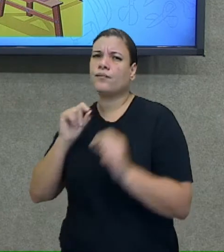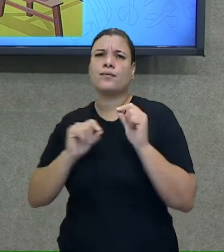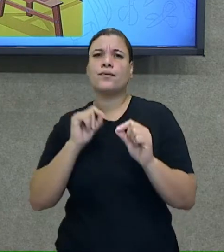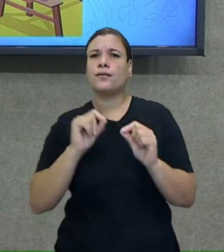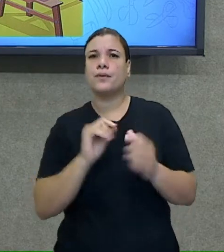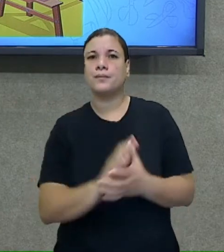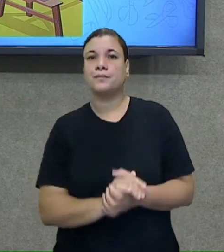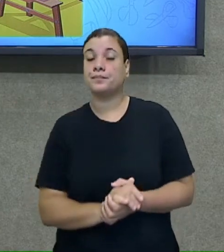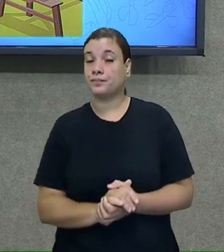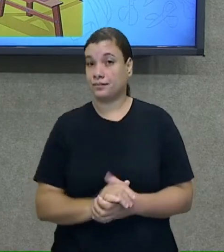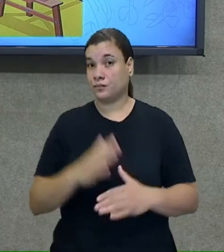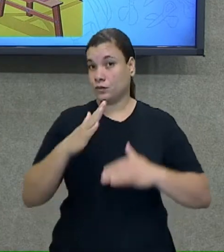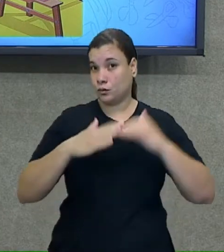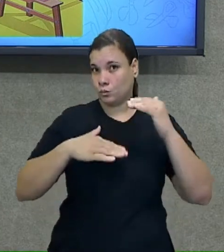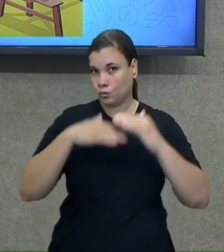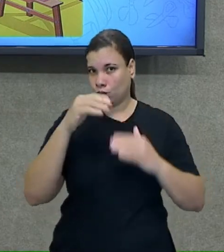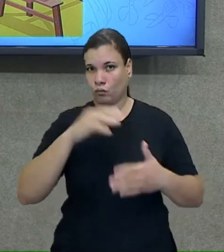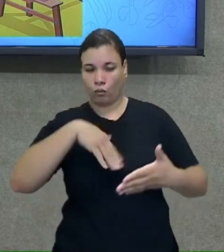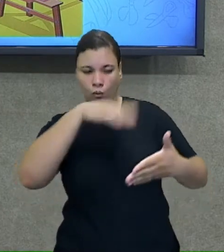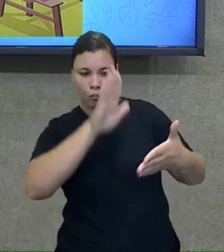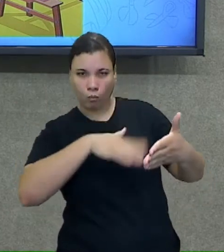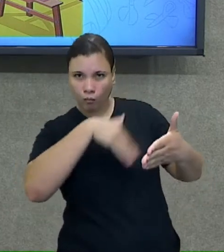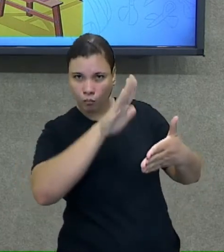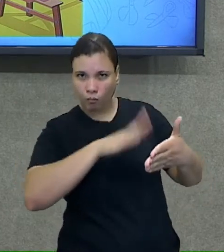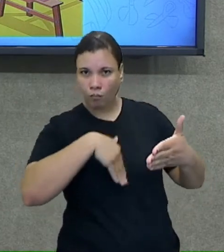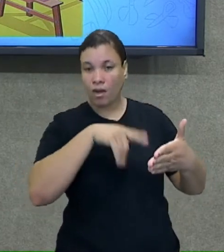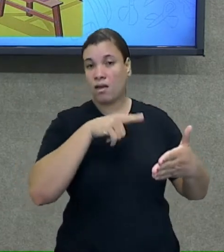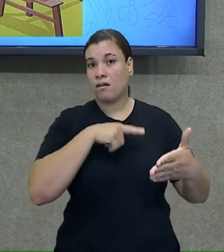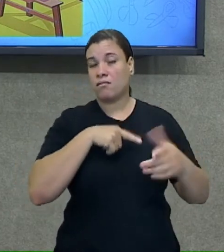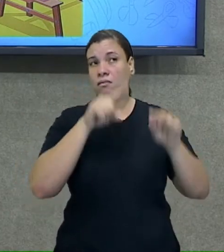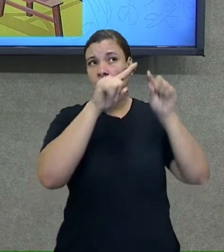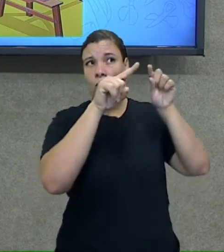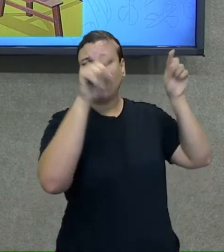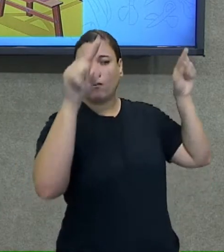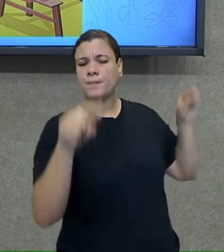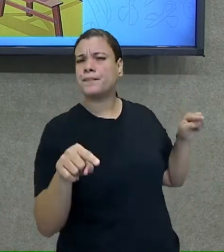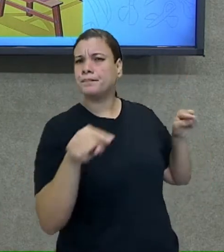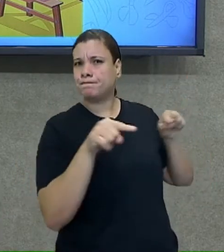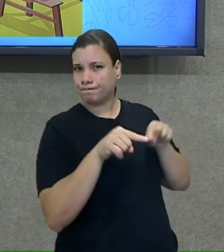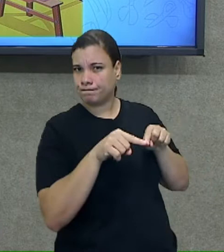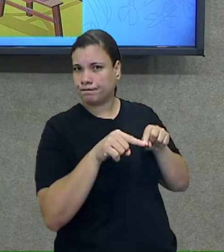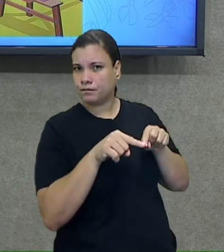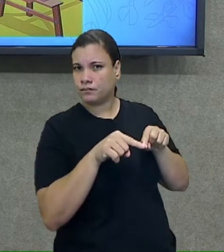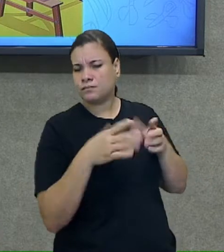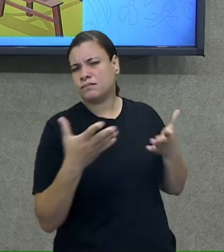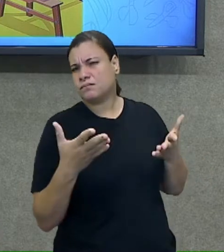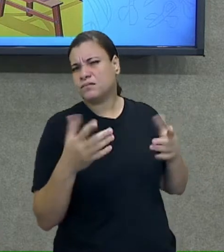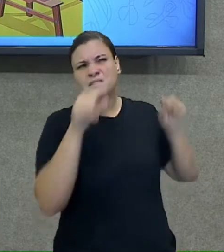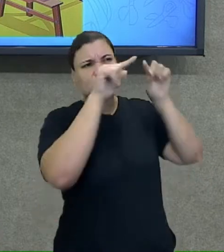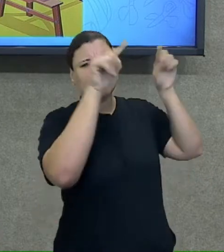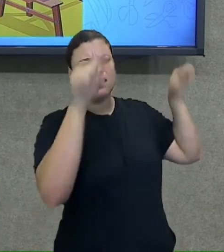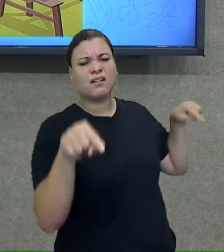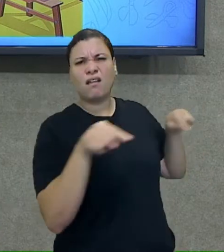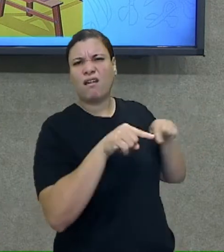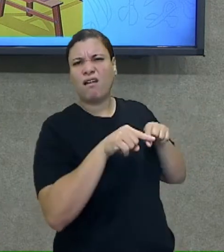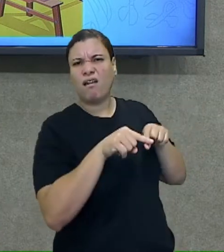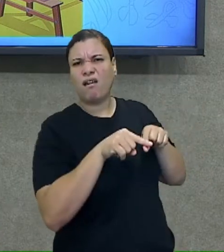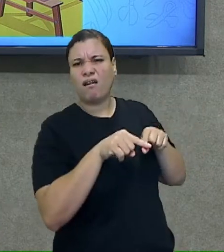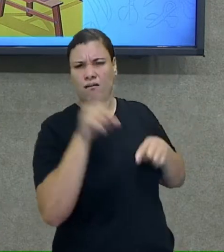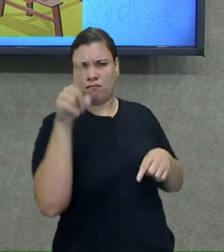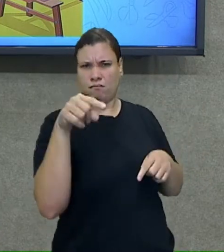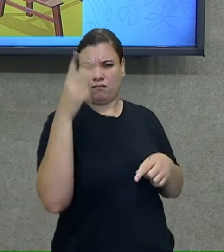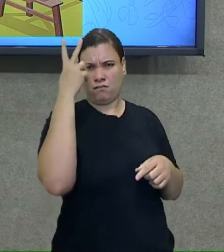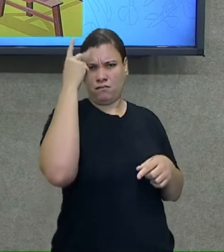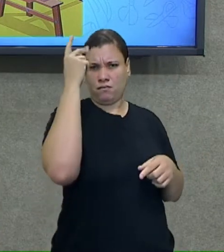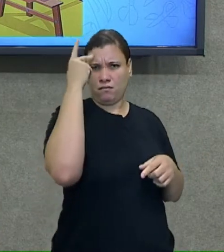um pintor, e ele está pintando sobre uma tela. E essa tela é uma tela convencional?